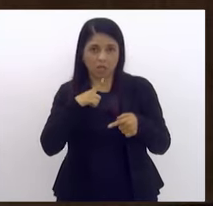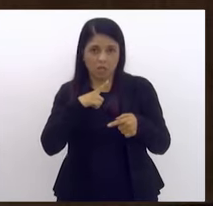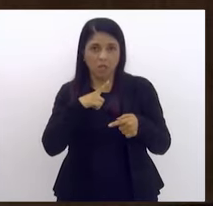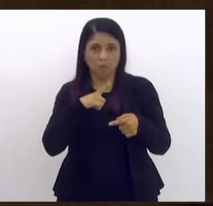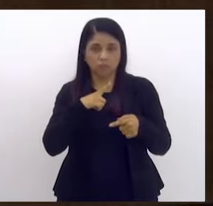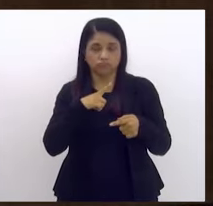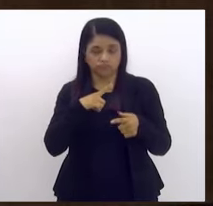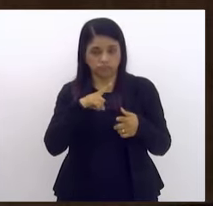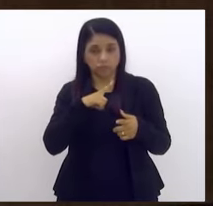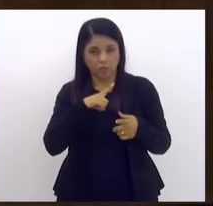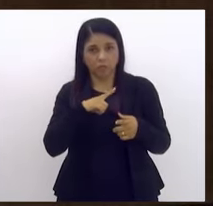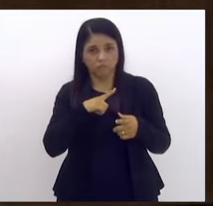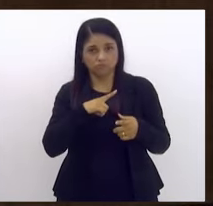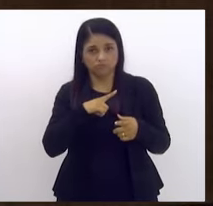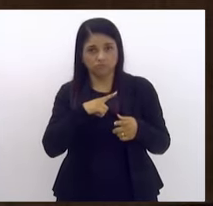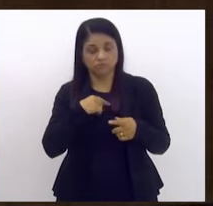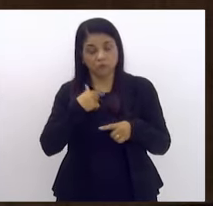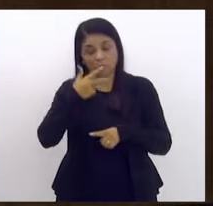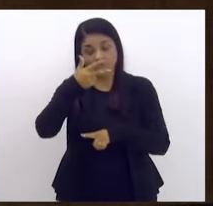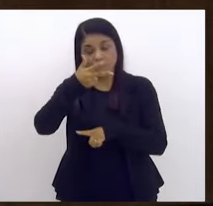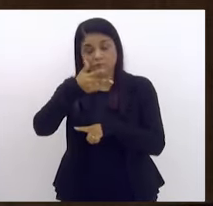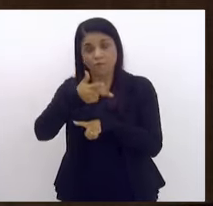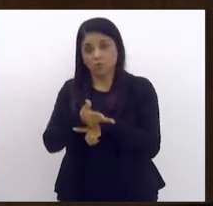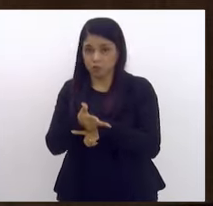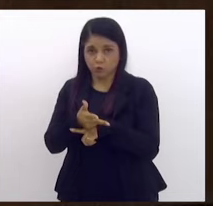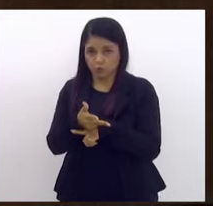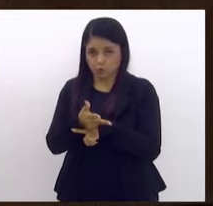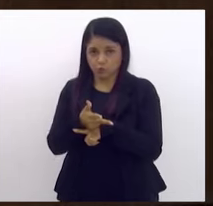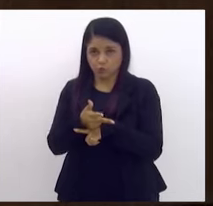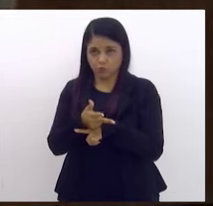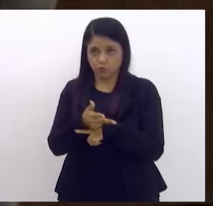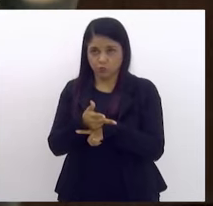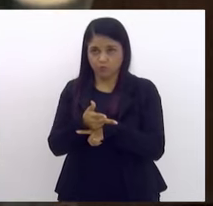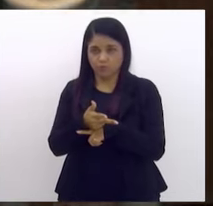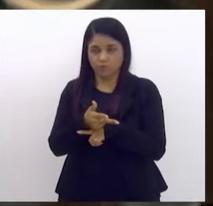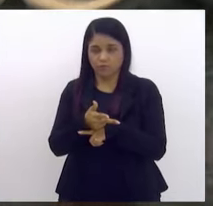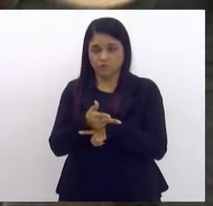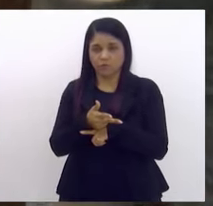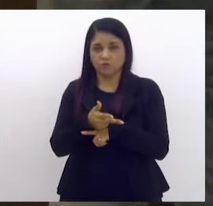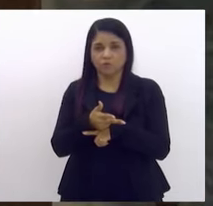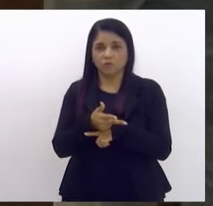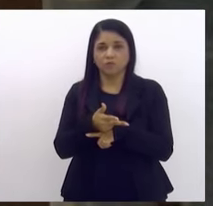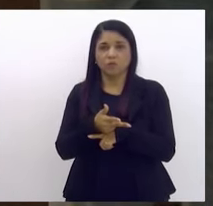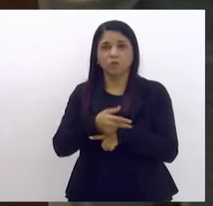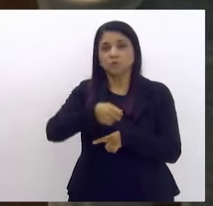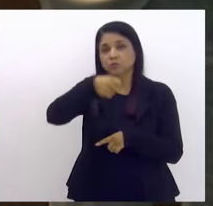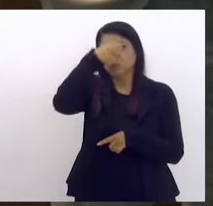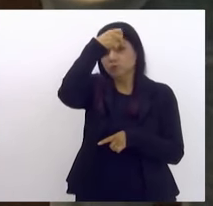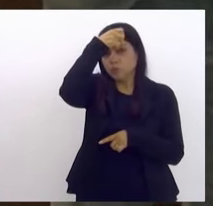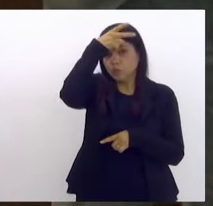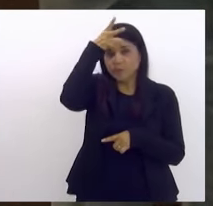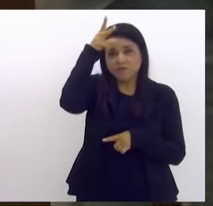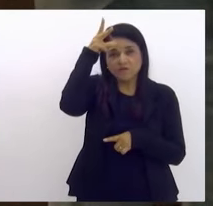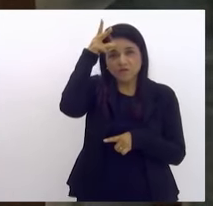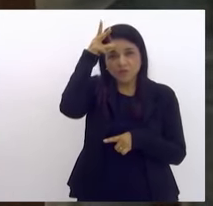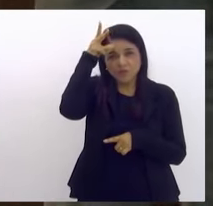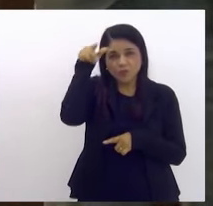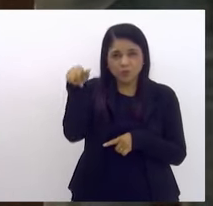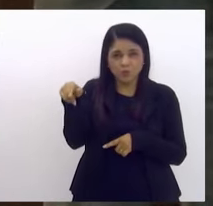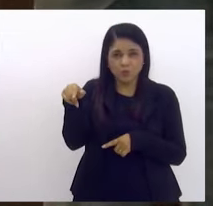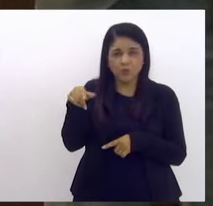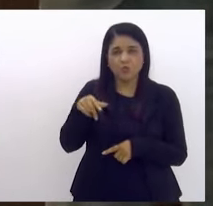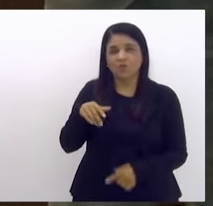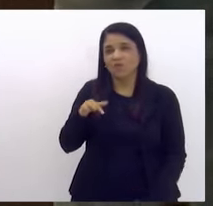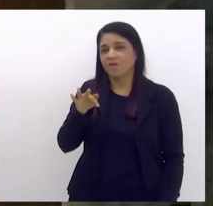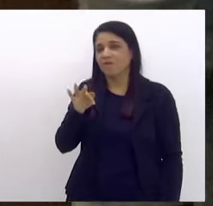a atenção dos nobres colegas parlamentares da fala do prefeito mimadinho, né, o Vladimir